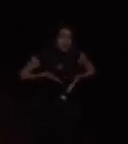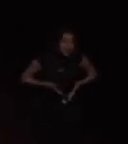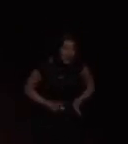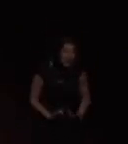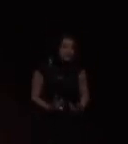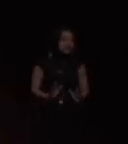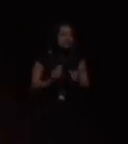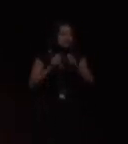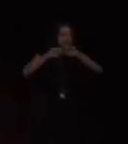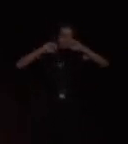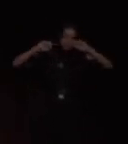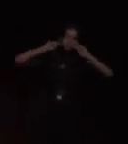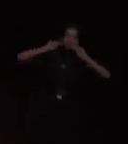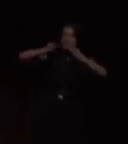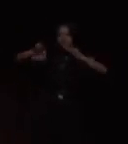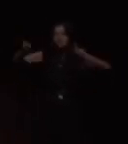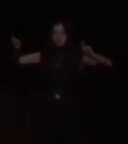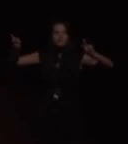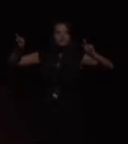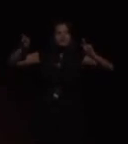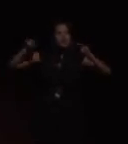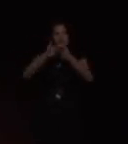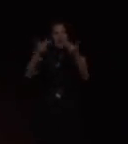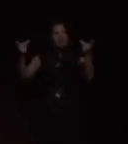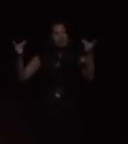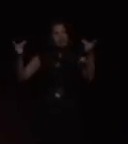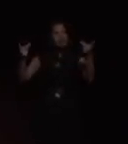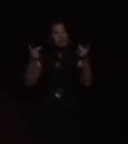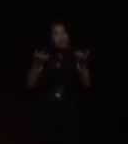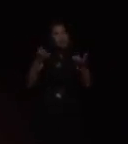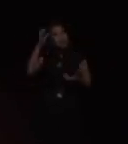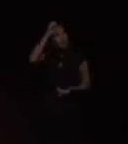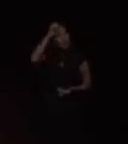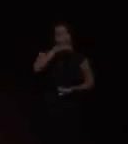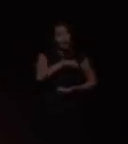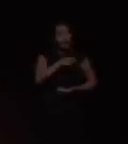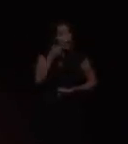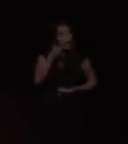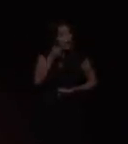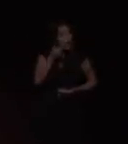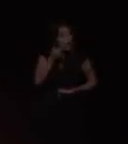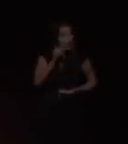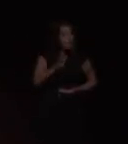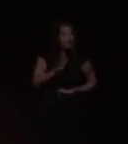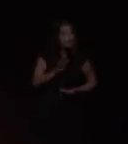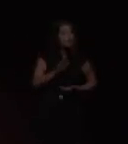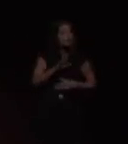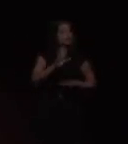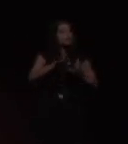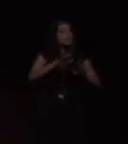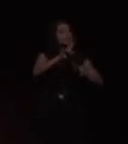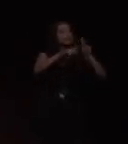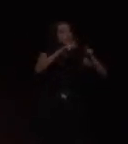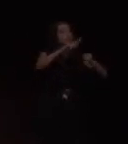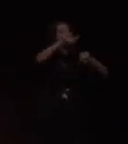ele quer muito aprender, mas não se passa igual em cada lugar.